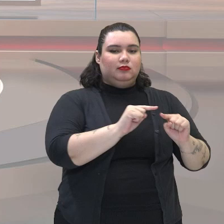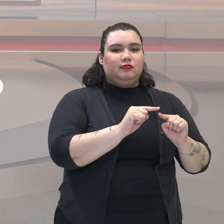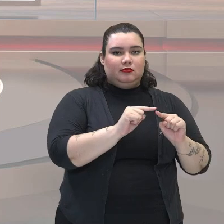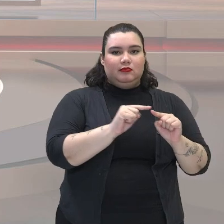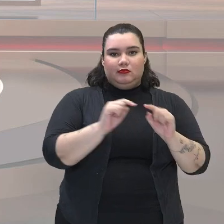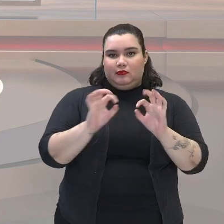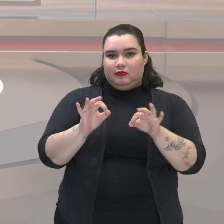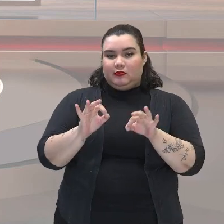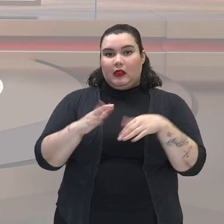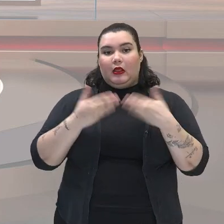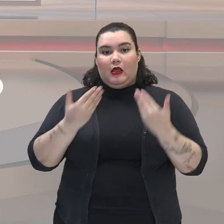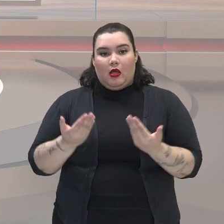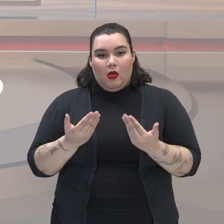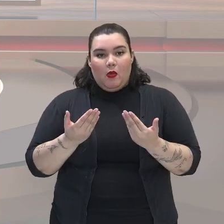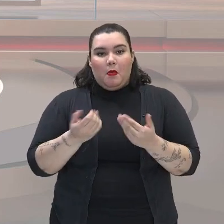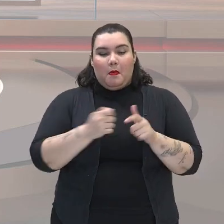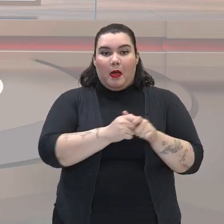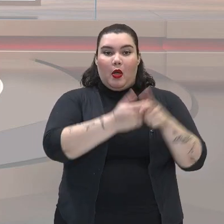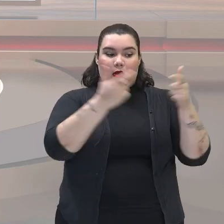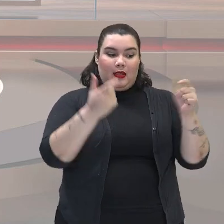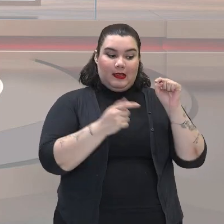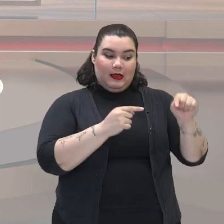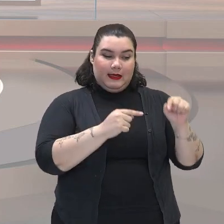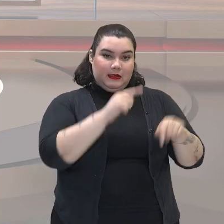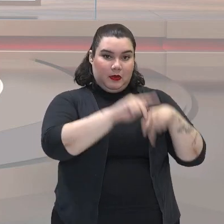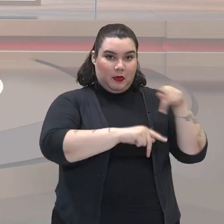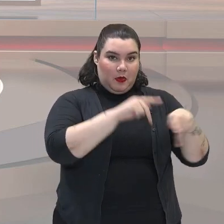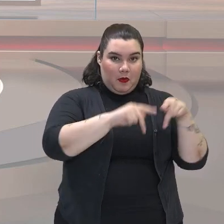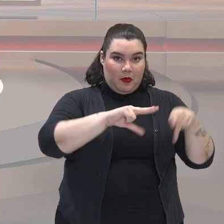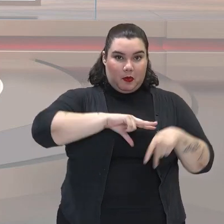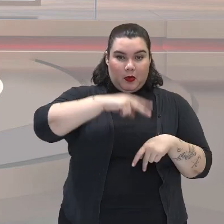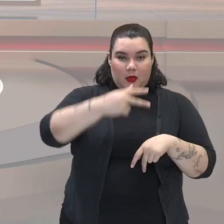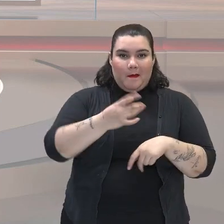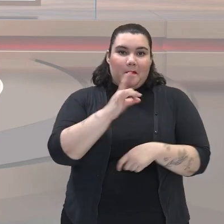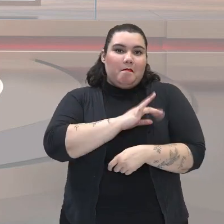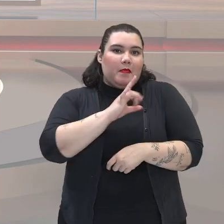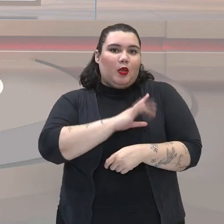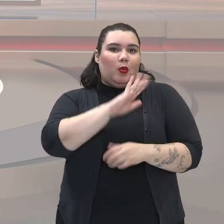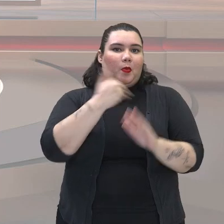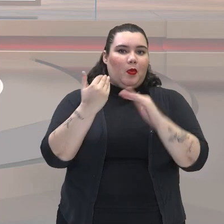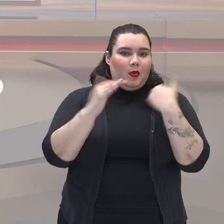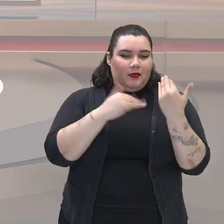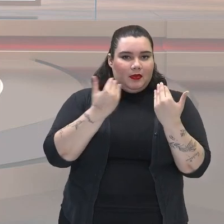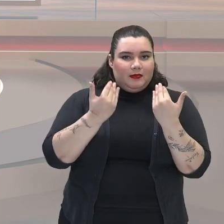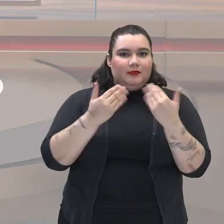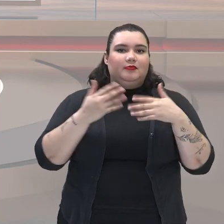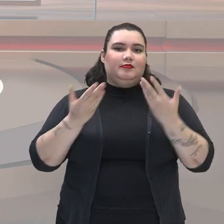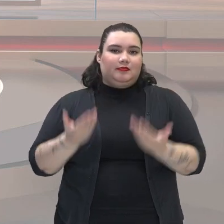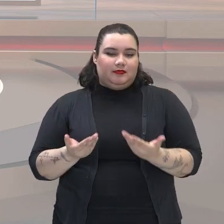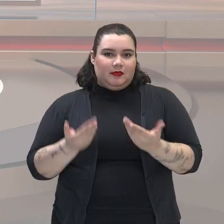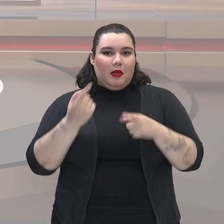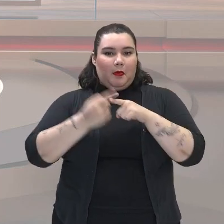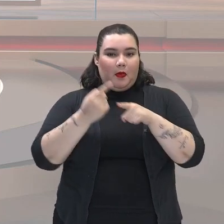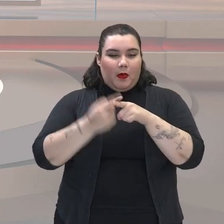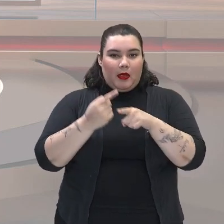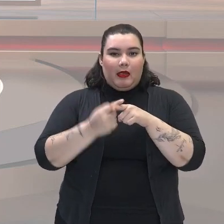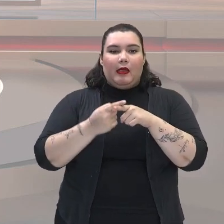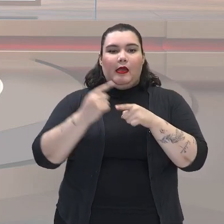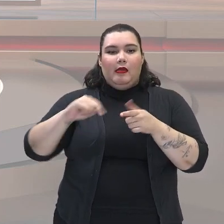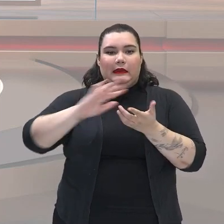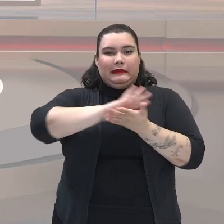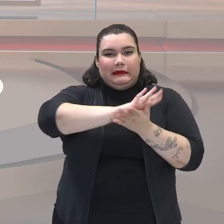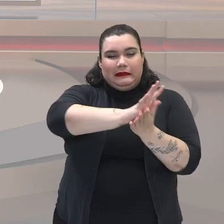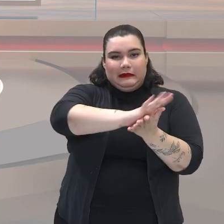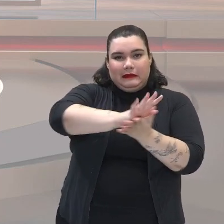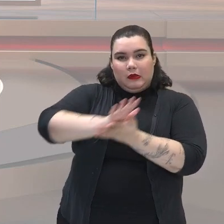que muitos dos brancos nesse momento tinham medo de serem mortos, porque aconteceu com extrema violência e muitos dos senhores de escravos acabaram, de